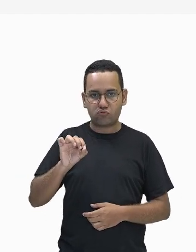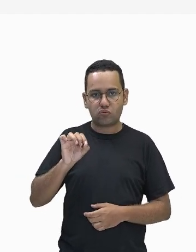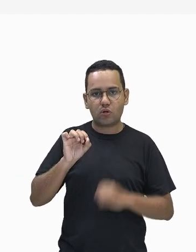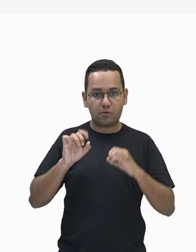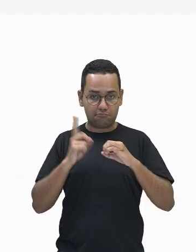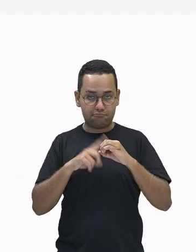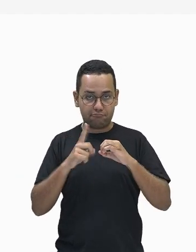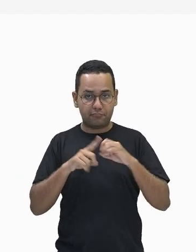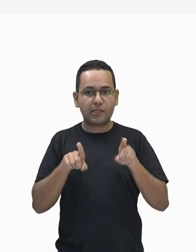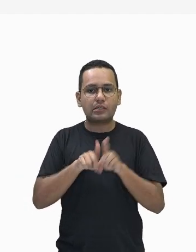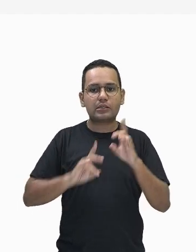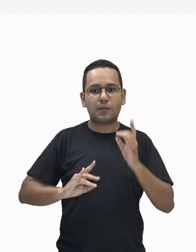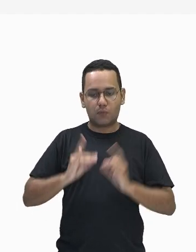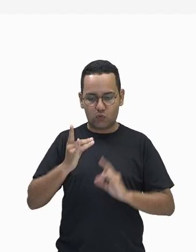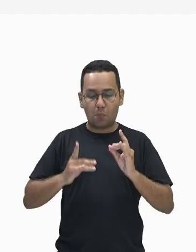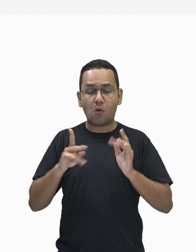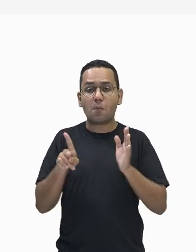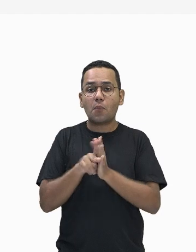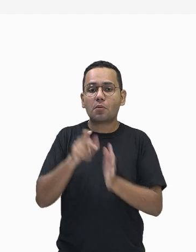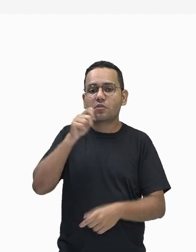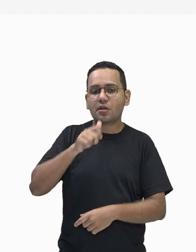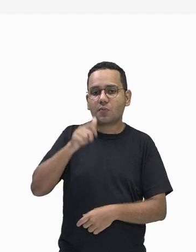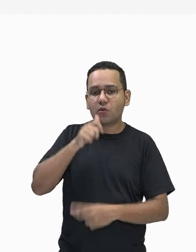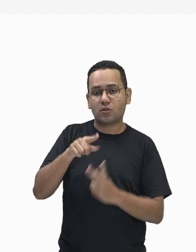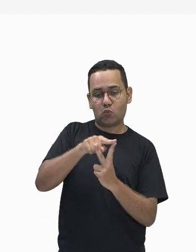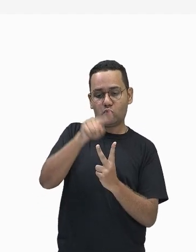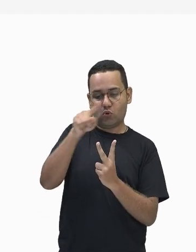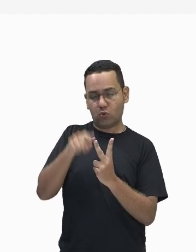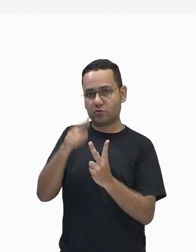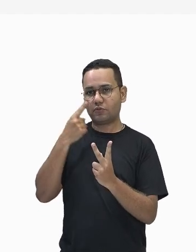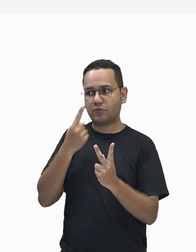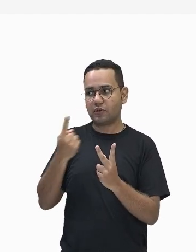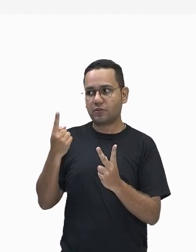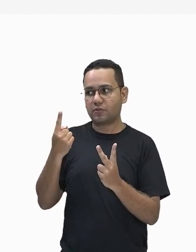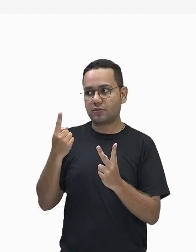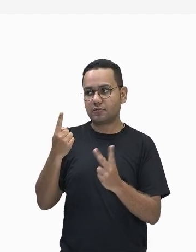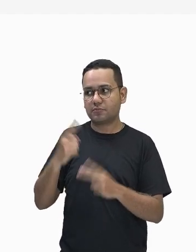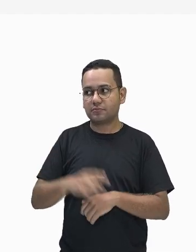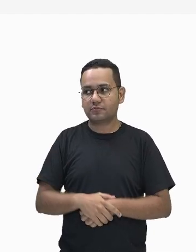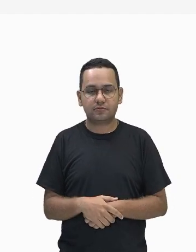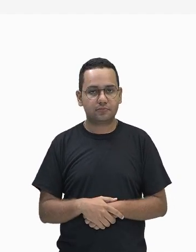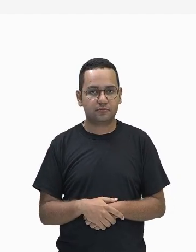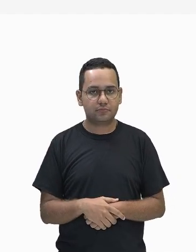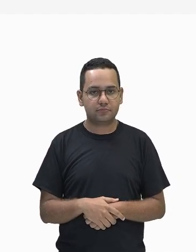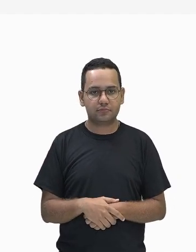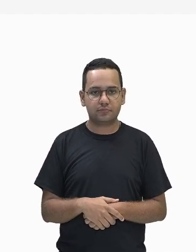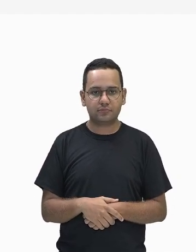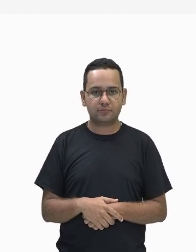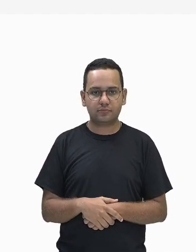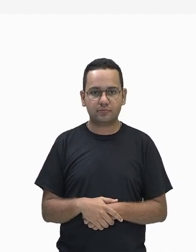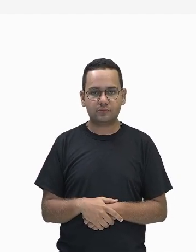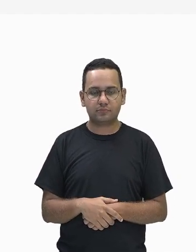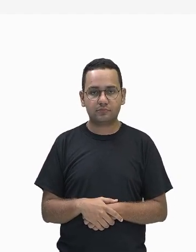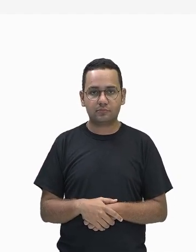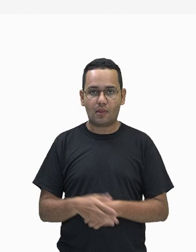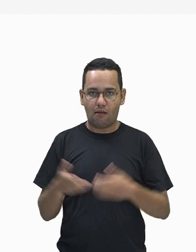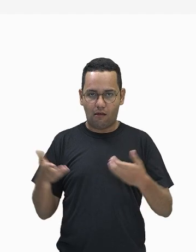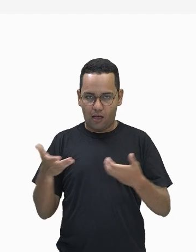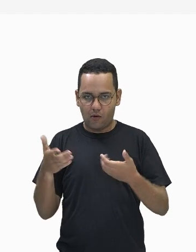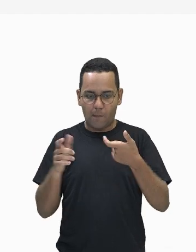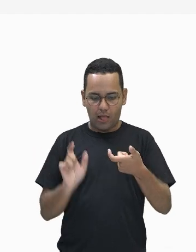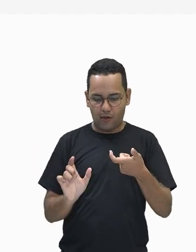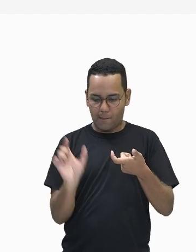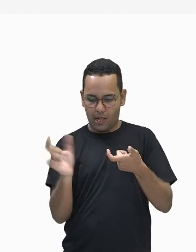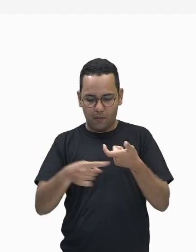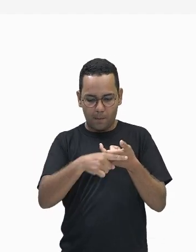hormônios sexuais femininos, como estrogênio e progesterona. Eu vou sublinhar, melhor